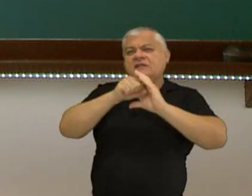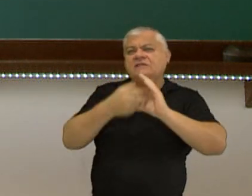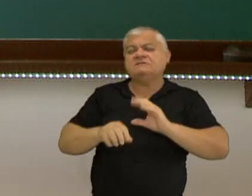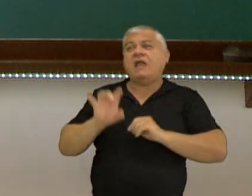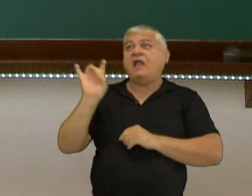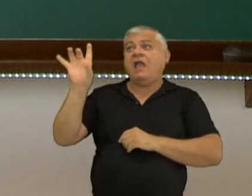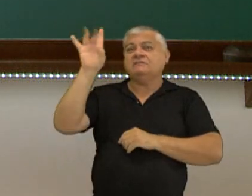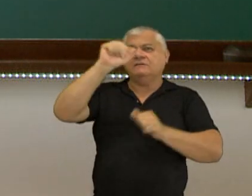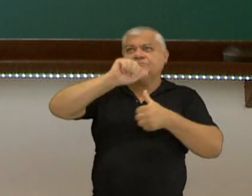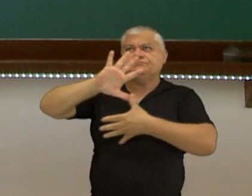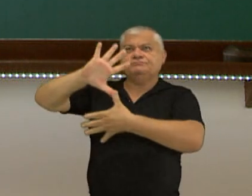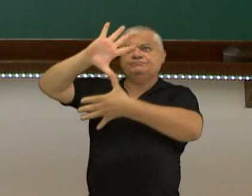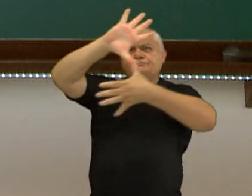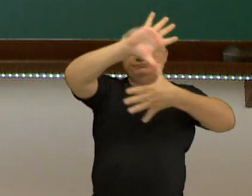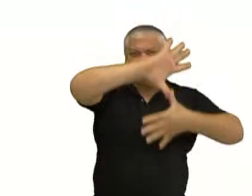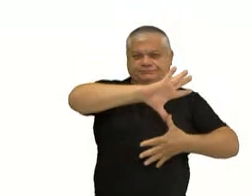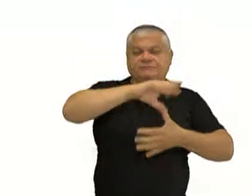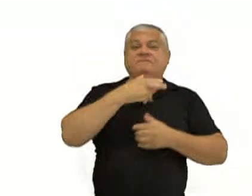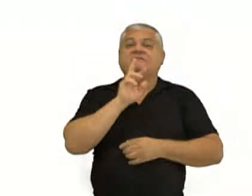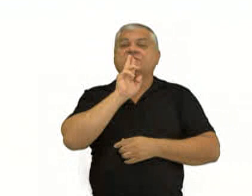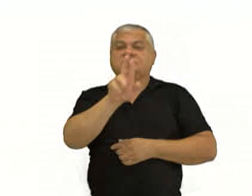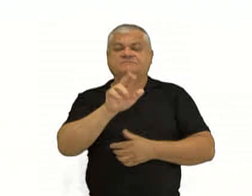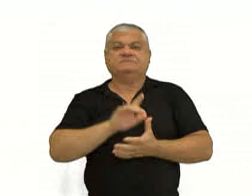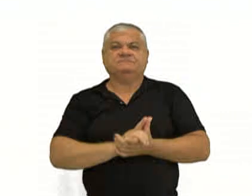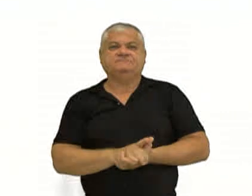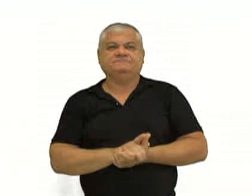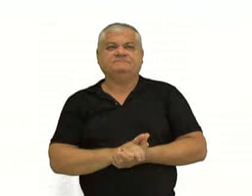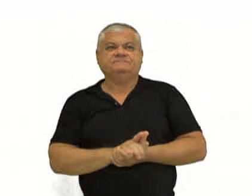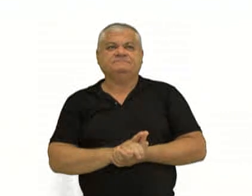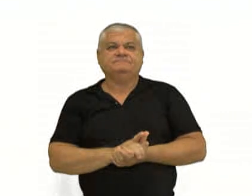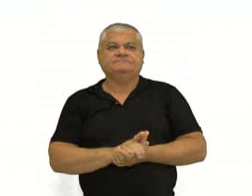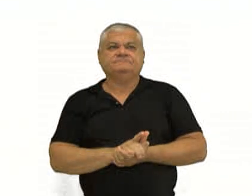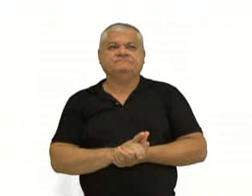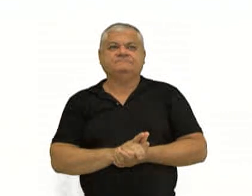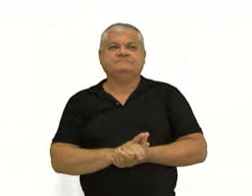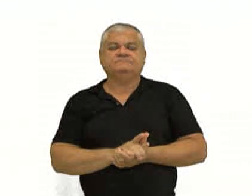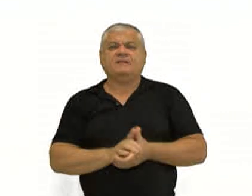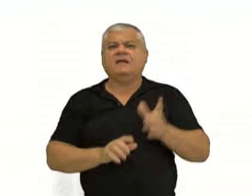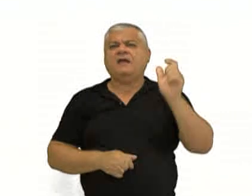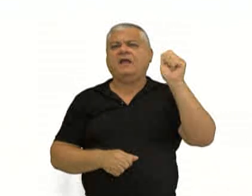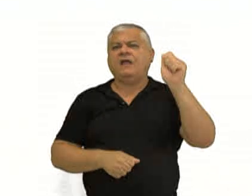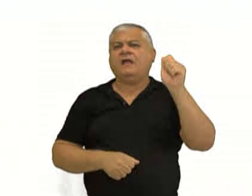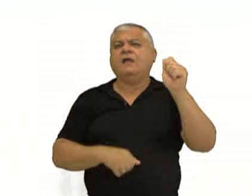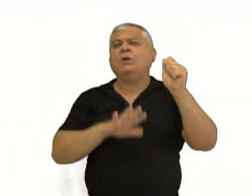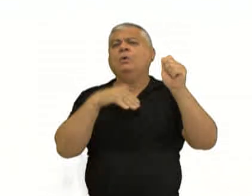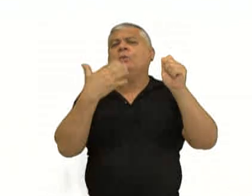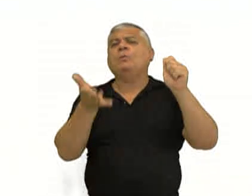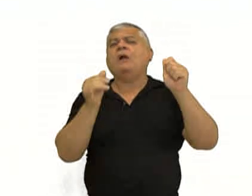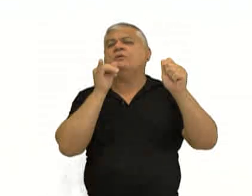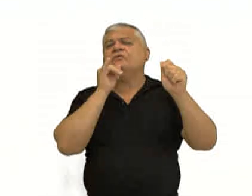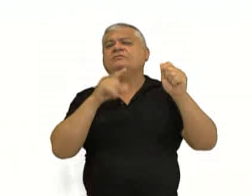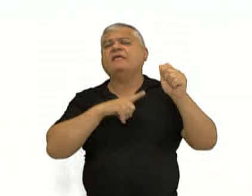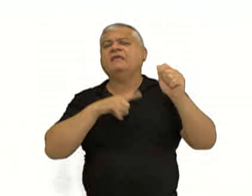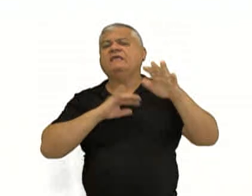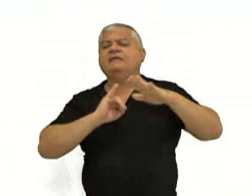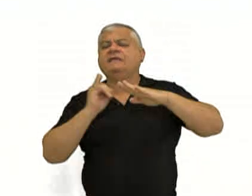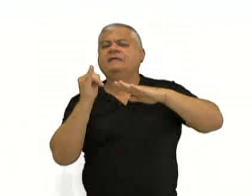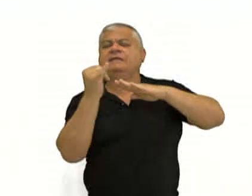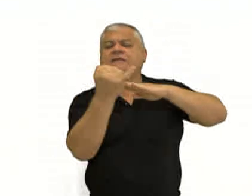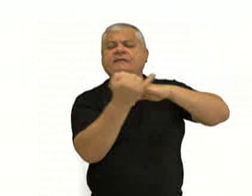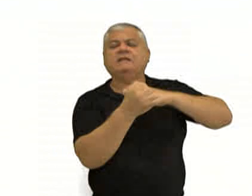aí responder. Vamos às respostas lá então. Qual dos continentes é formado por conjuntos de ilhas e como